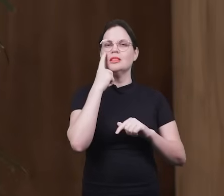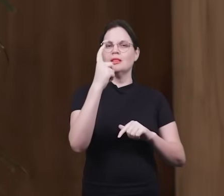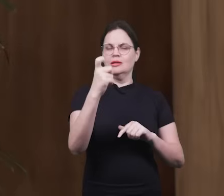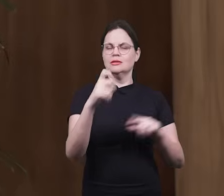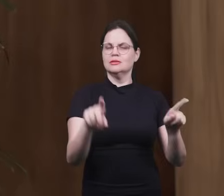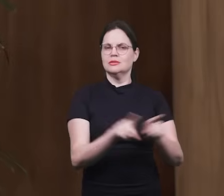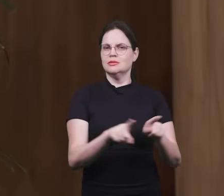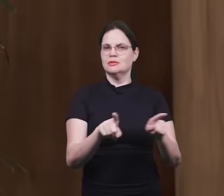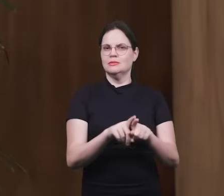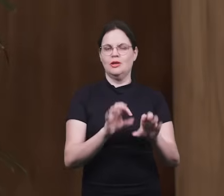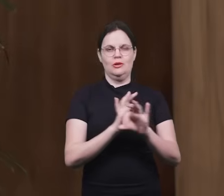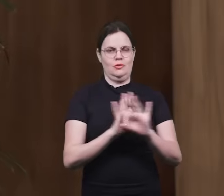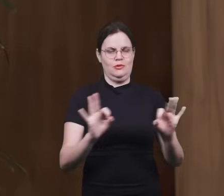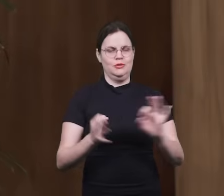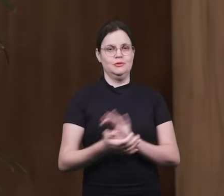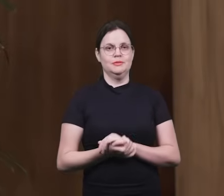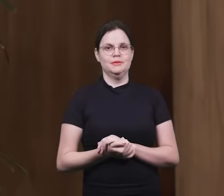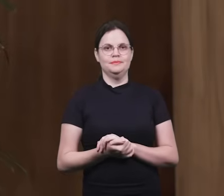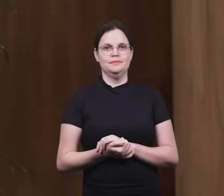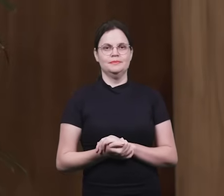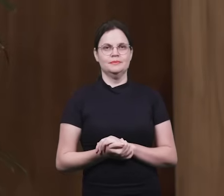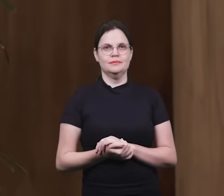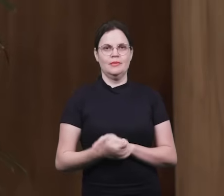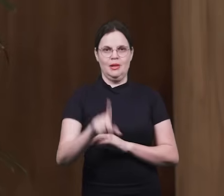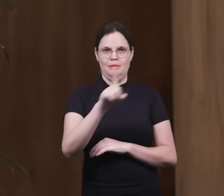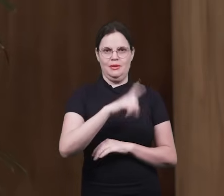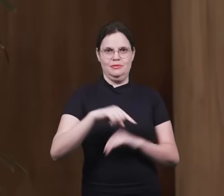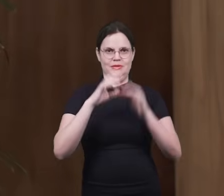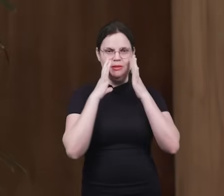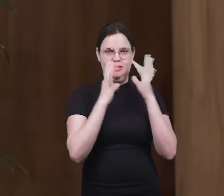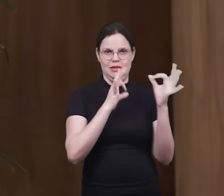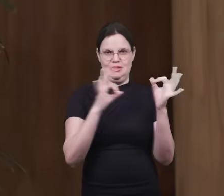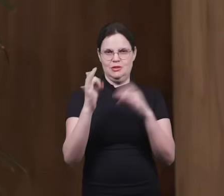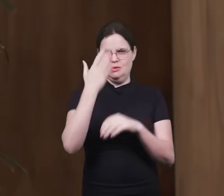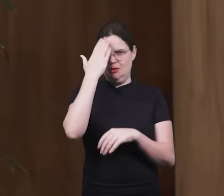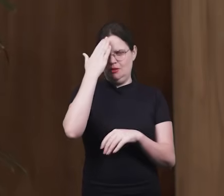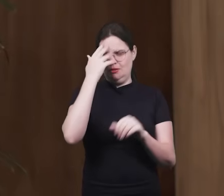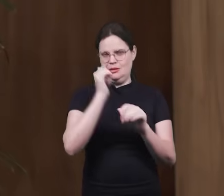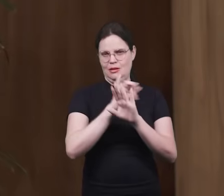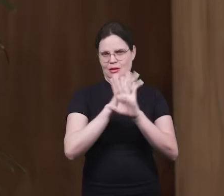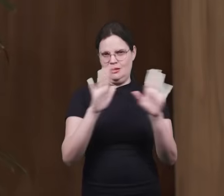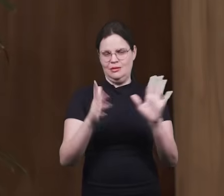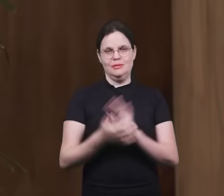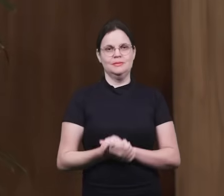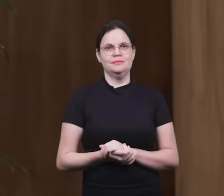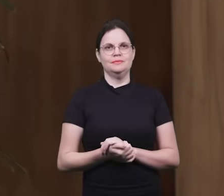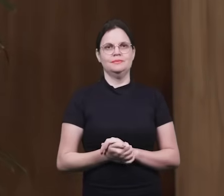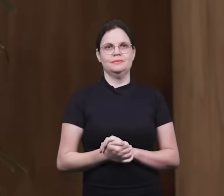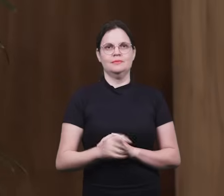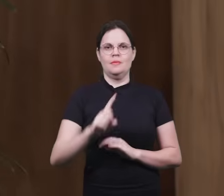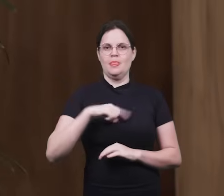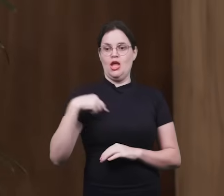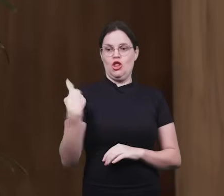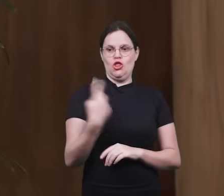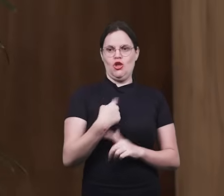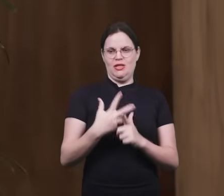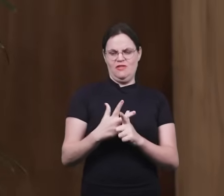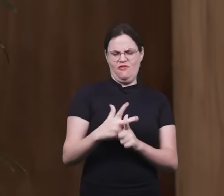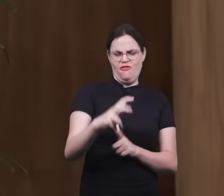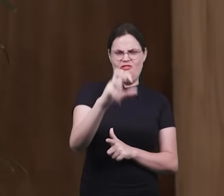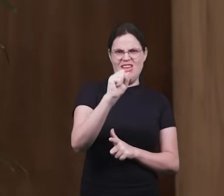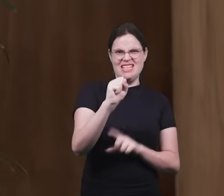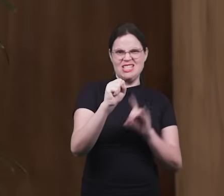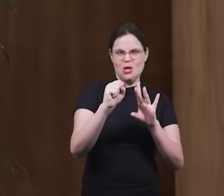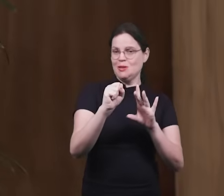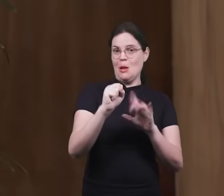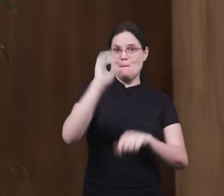muito apropriada para esse programa e para aqueles que estão nos assistindo, que diz assim: nós somos mais do que